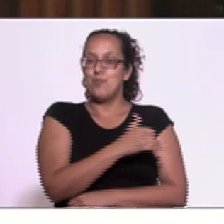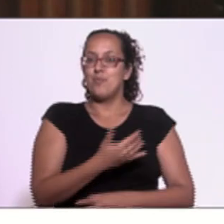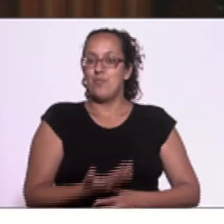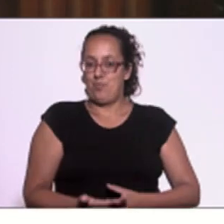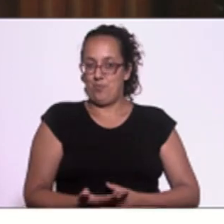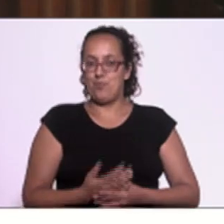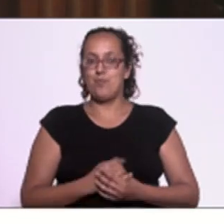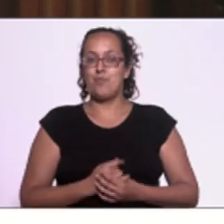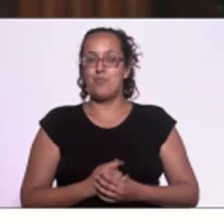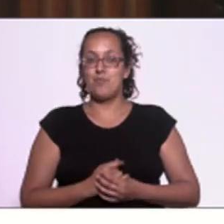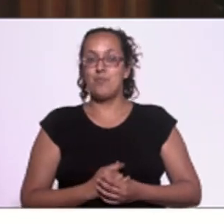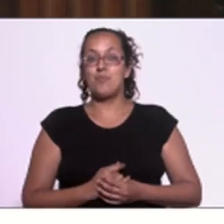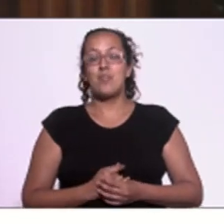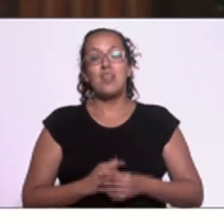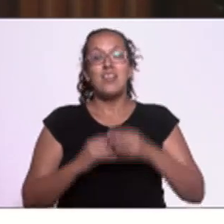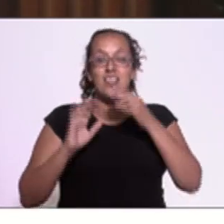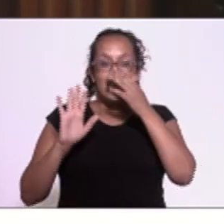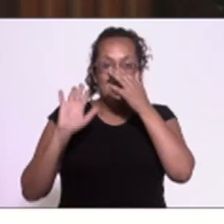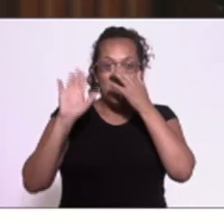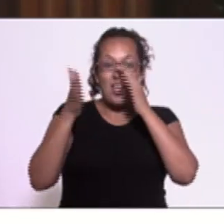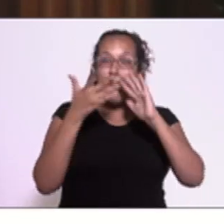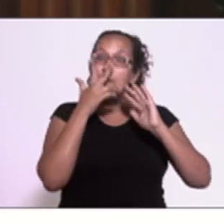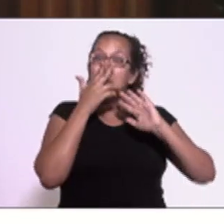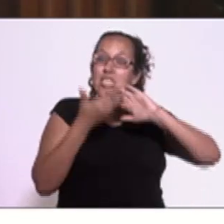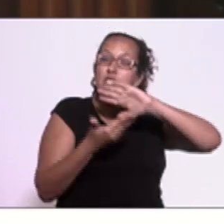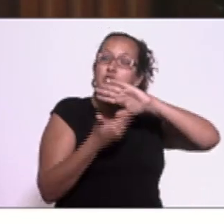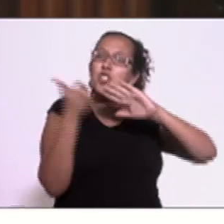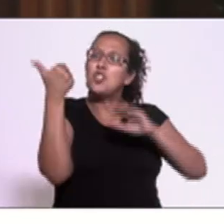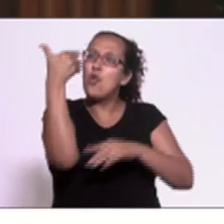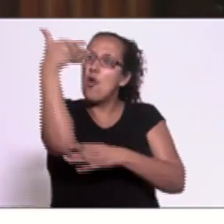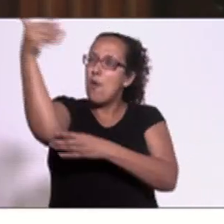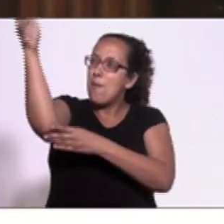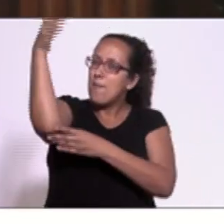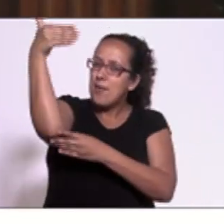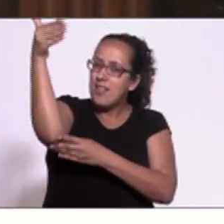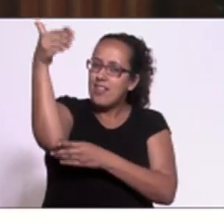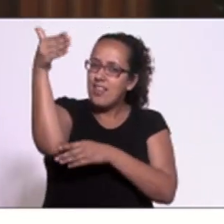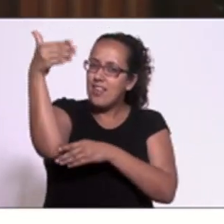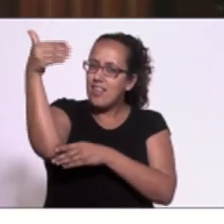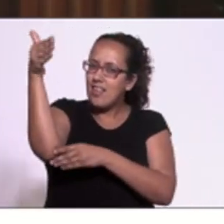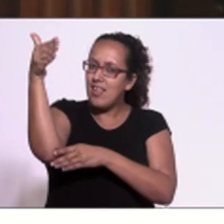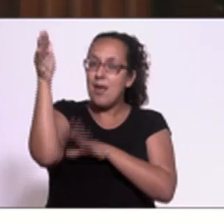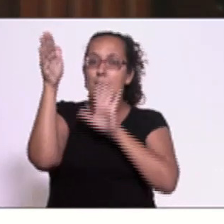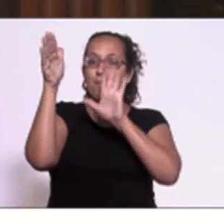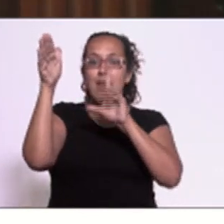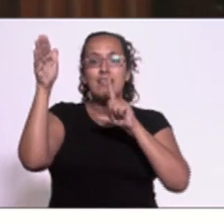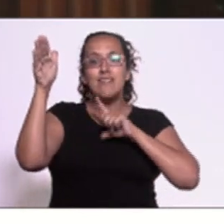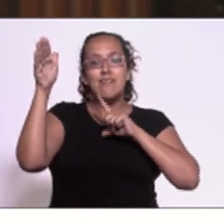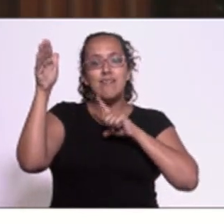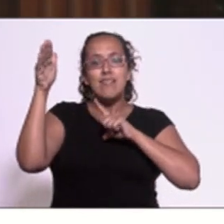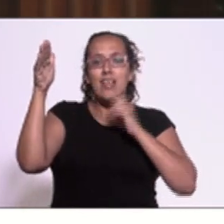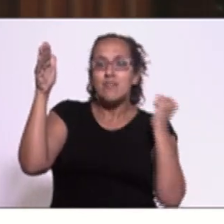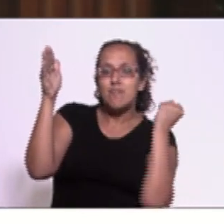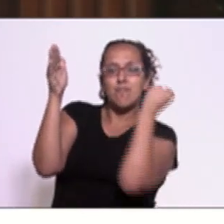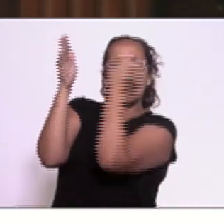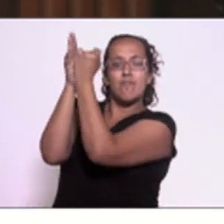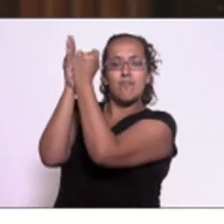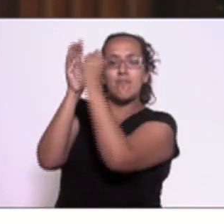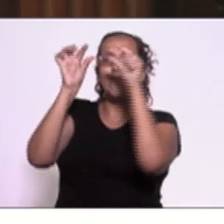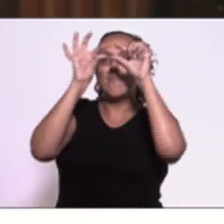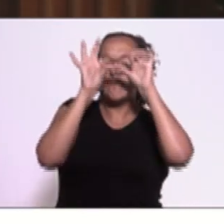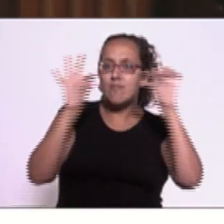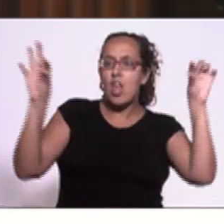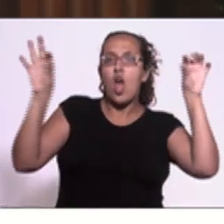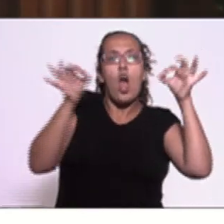Então, e ainda que tenha sido retirada da bandeira, eu acho que é importante o lema. A gente manteve a ordem e o